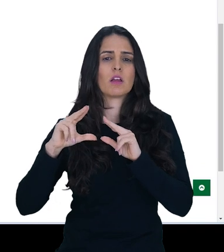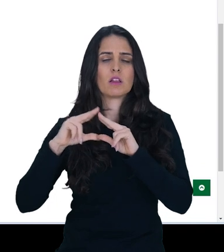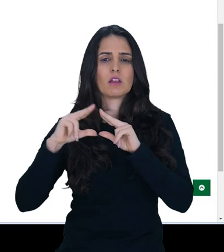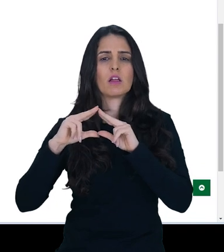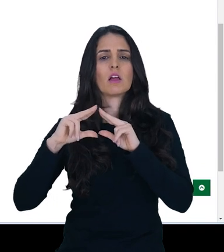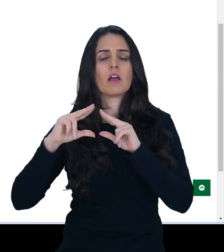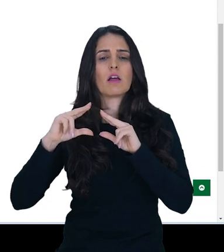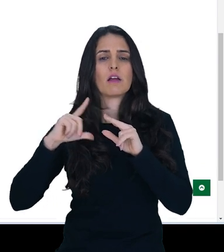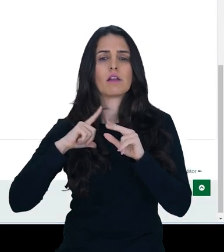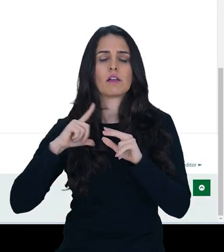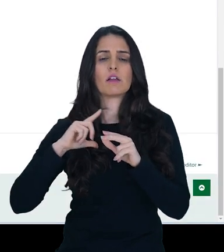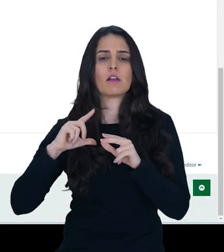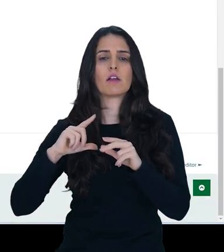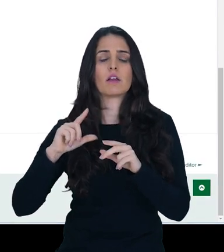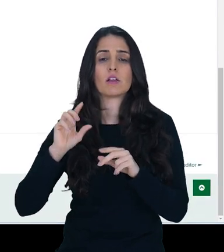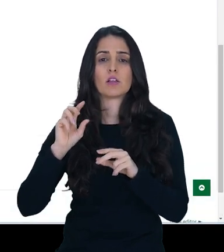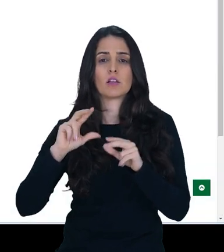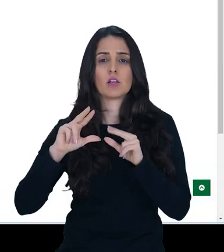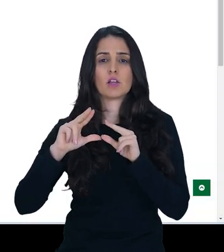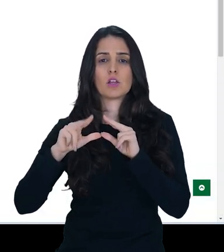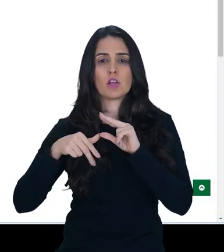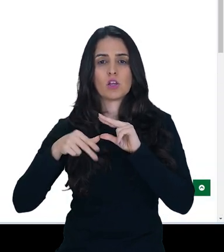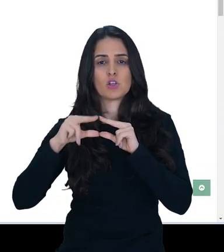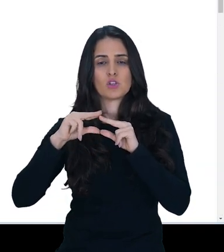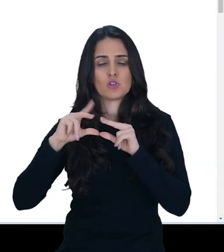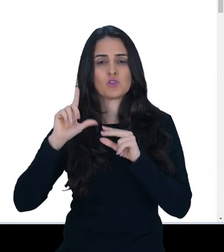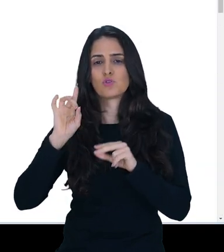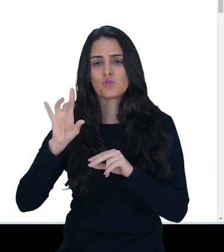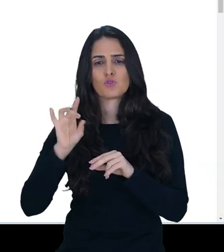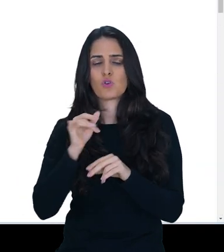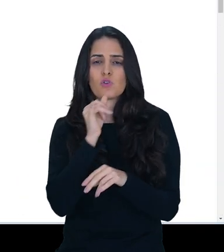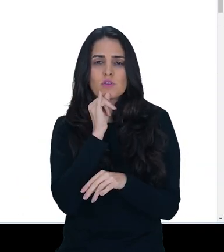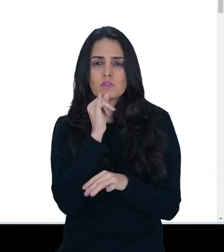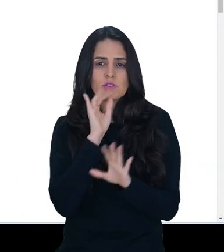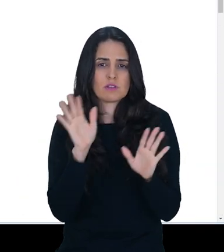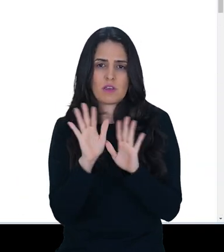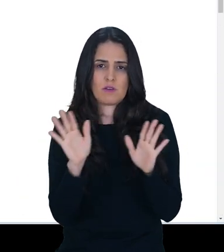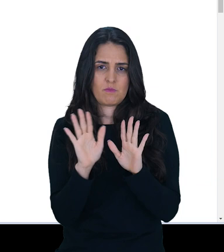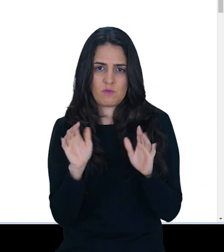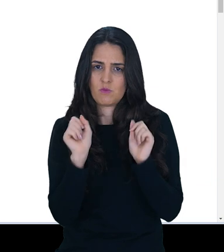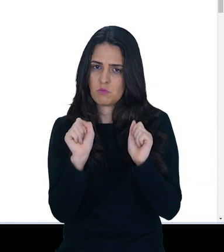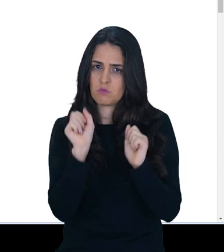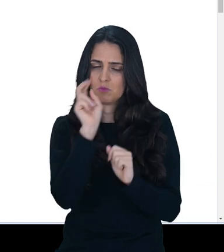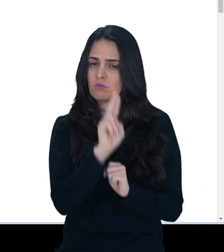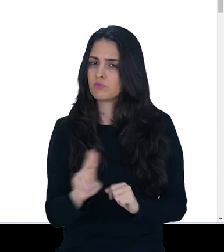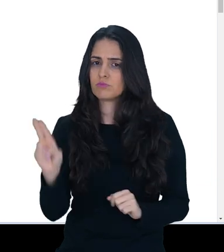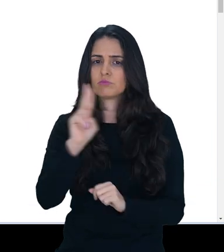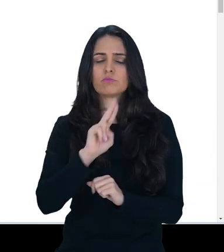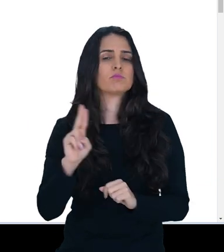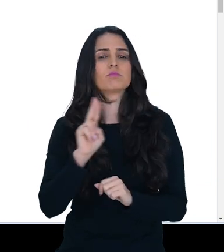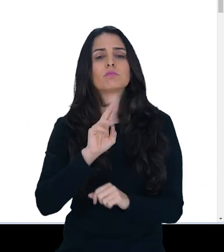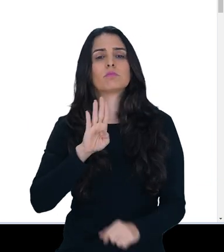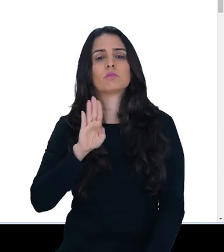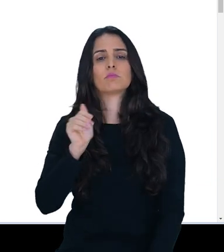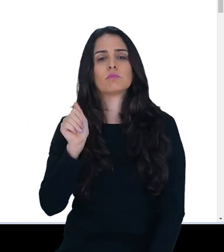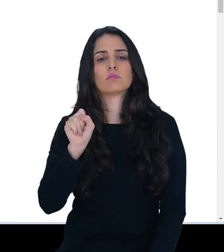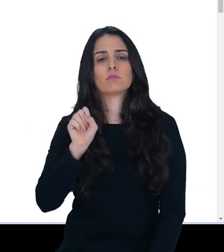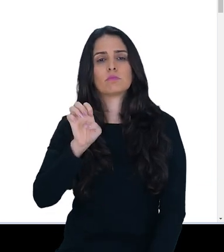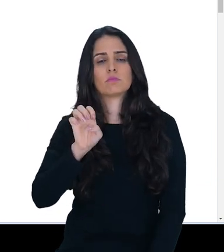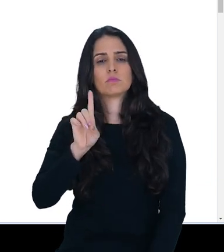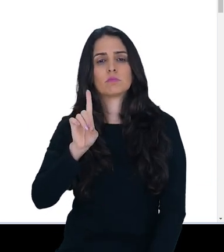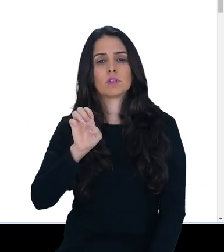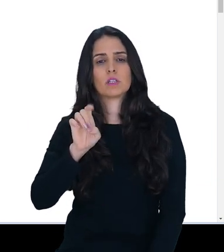fazer uma reflexão isso aqui é só um exemplo Porém você pode utilizar a base de dados para